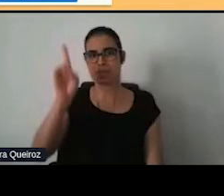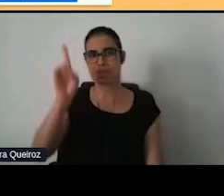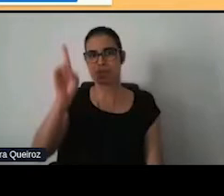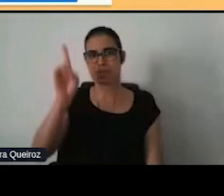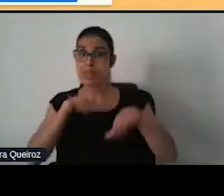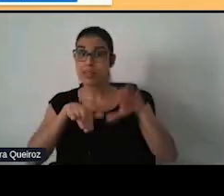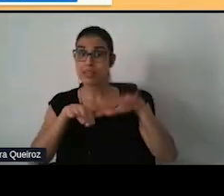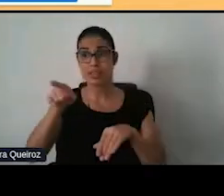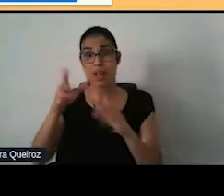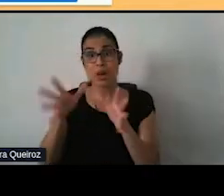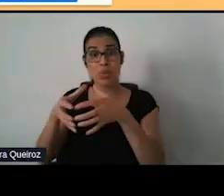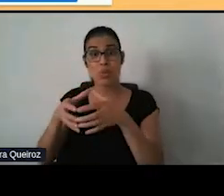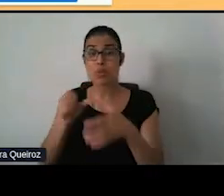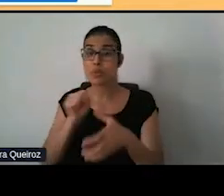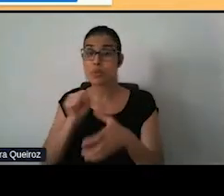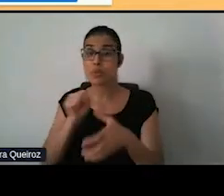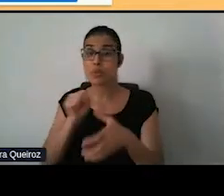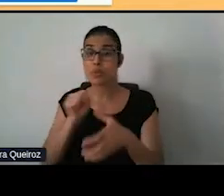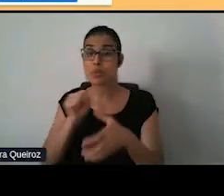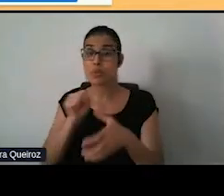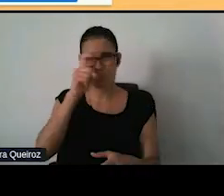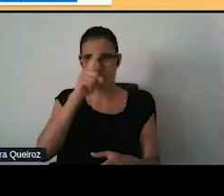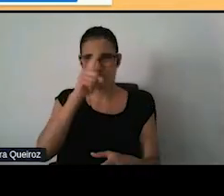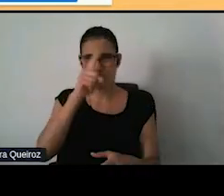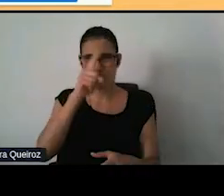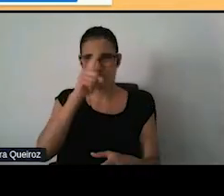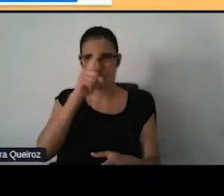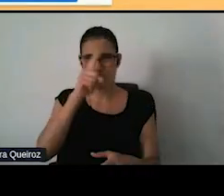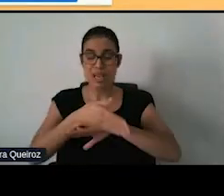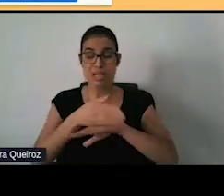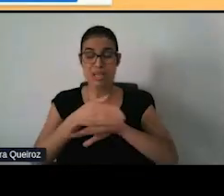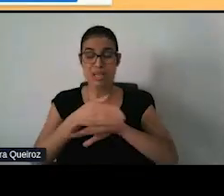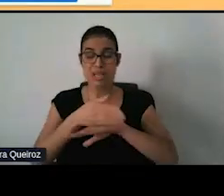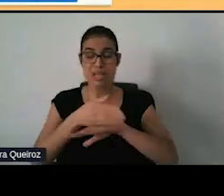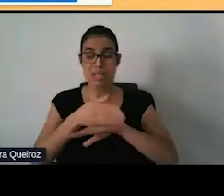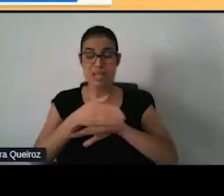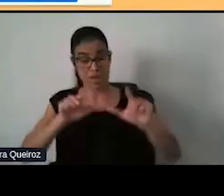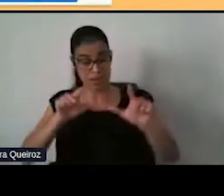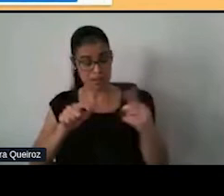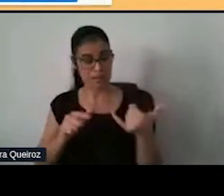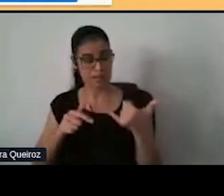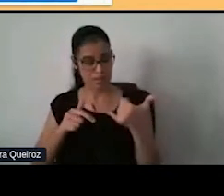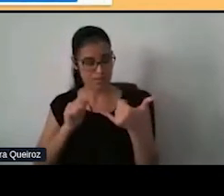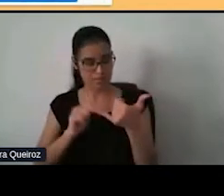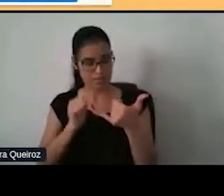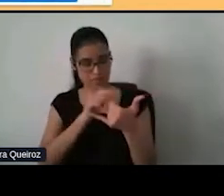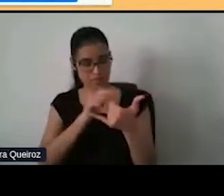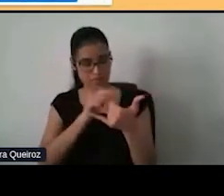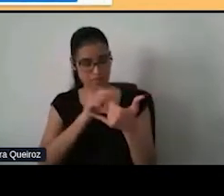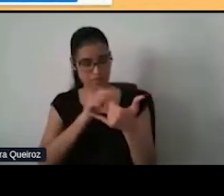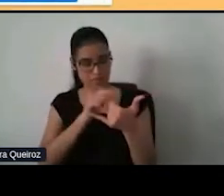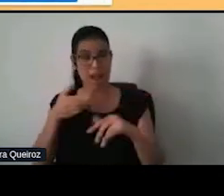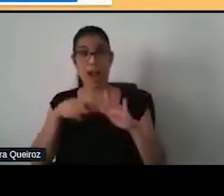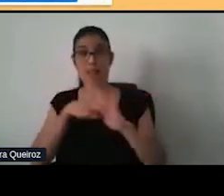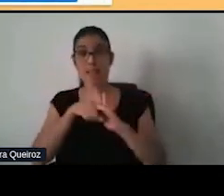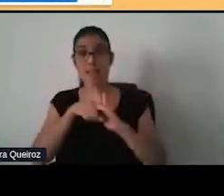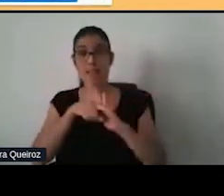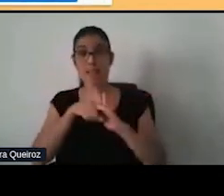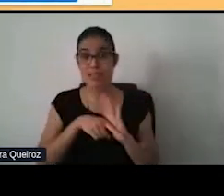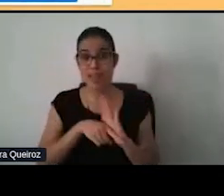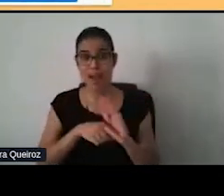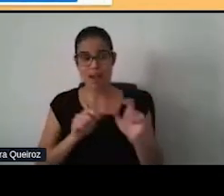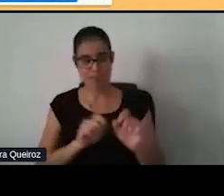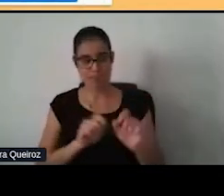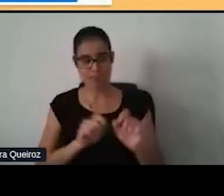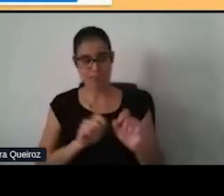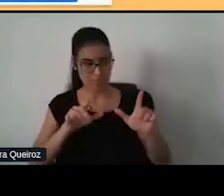que tem, às vezes, uma dificuldade, né, para enxergar aquele conteúdo, para analisar aquele conteúdo, precisa desse lado de um